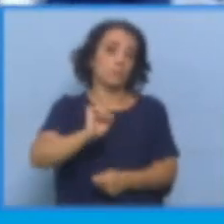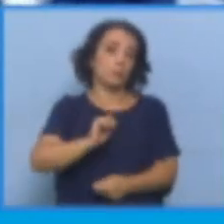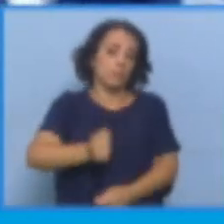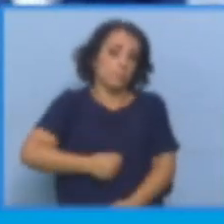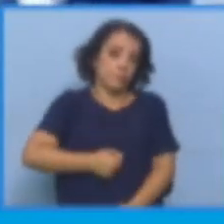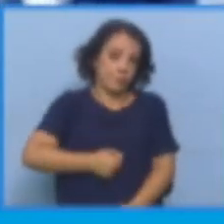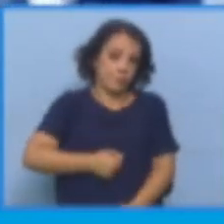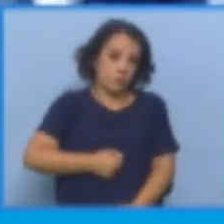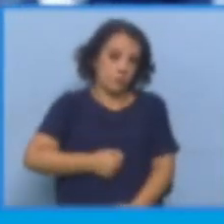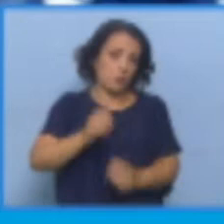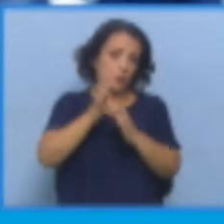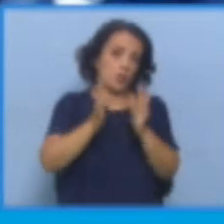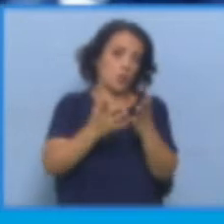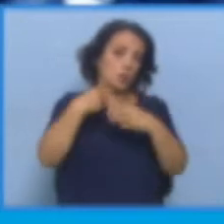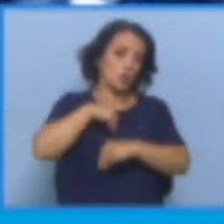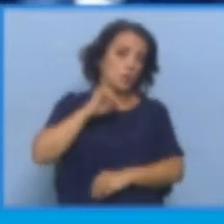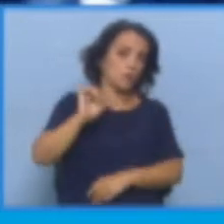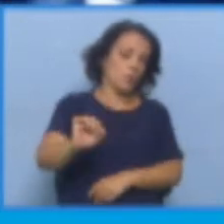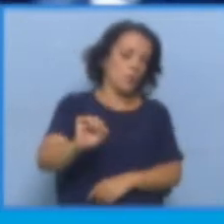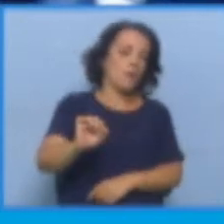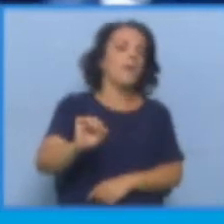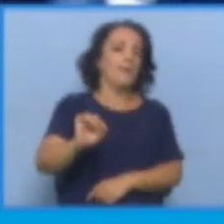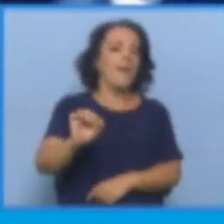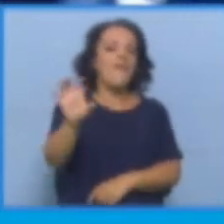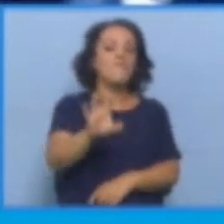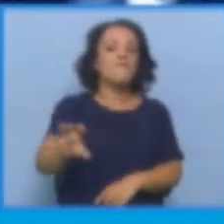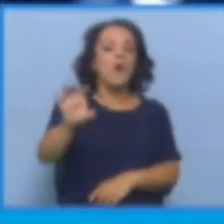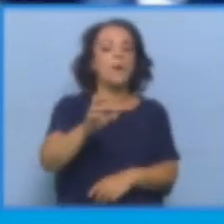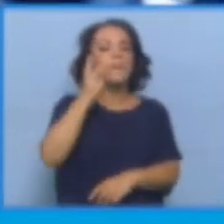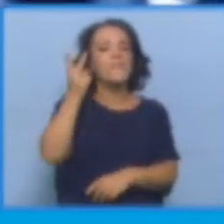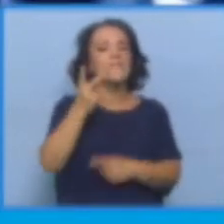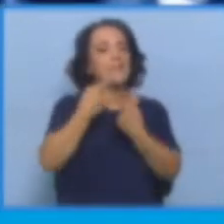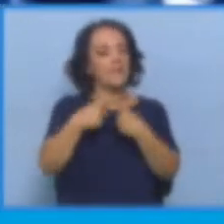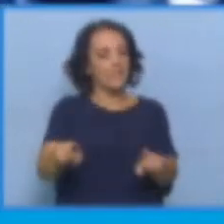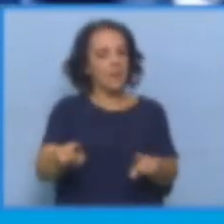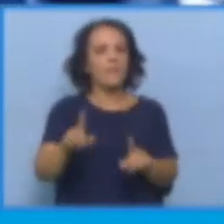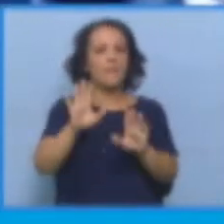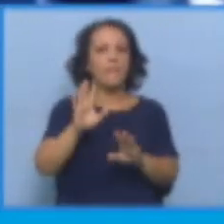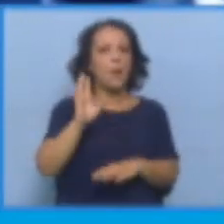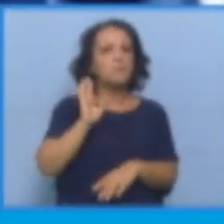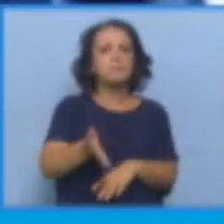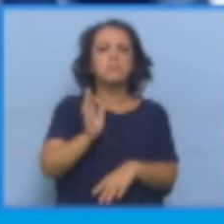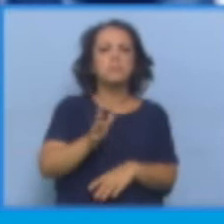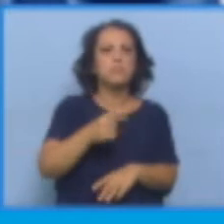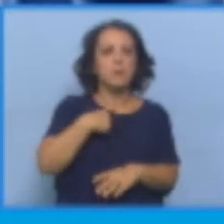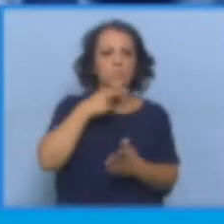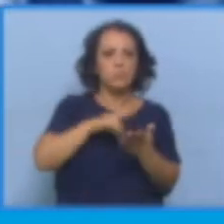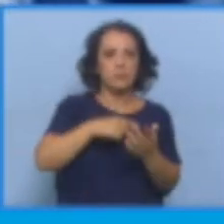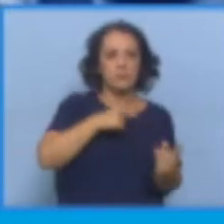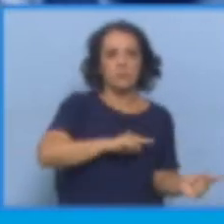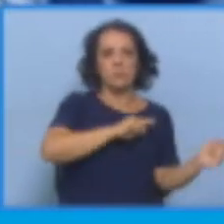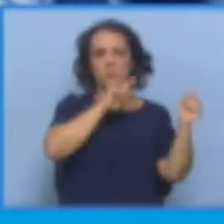têm outra maneira de estar e outra maneira de viver. Não é necessário ir para o terreno e fazer